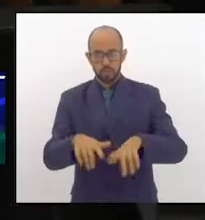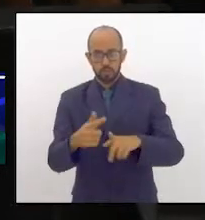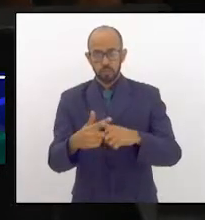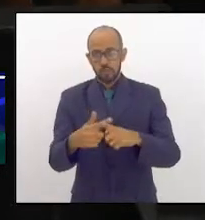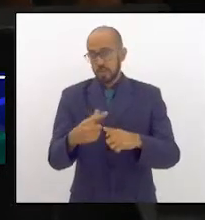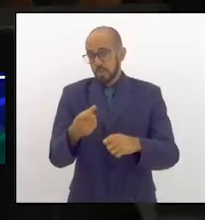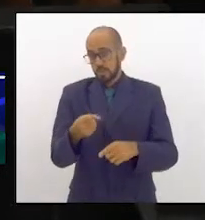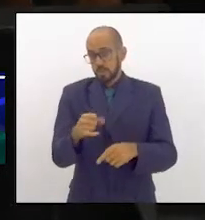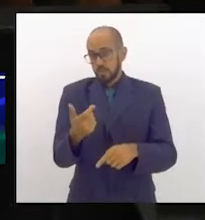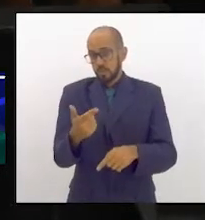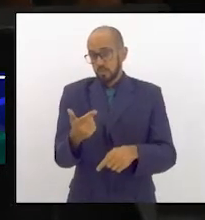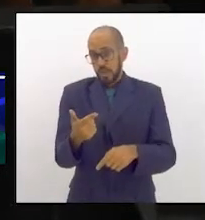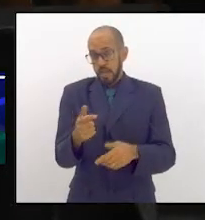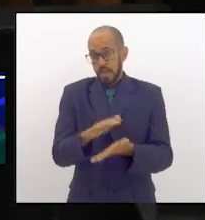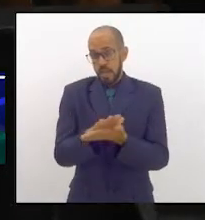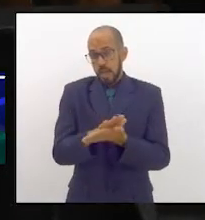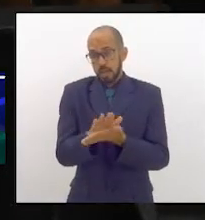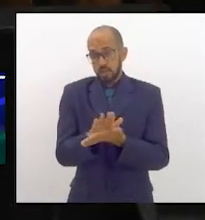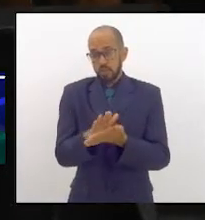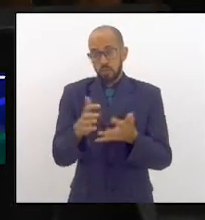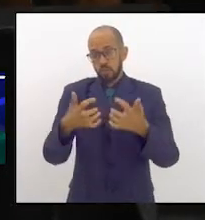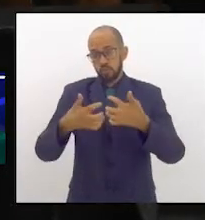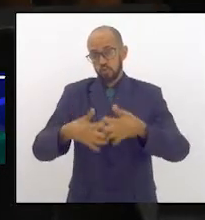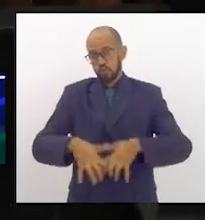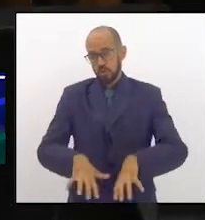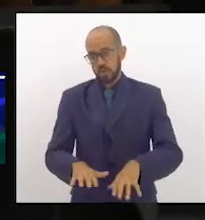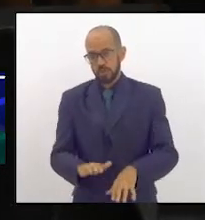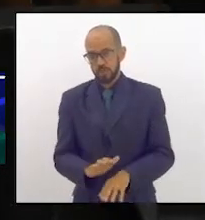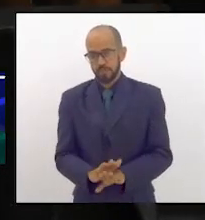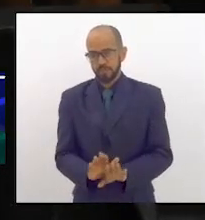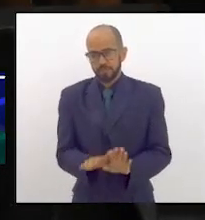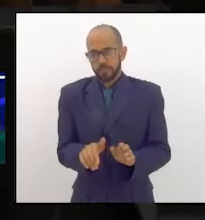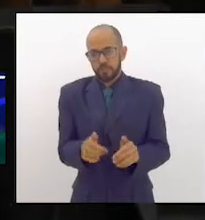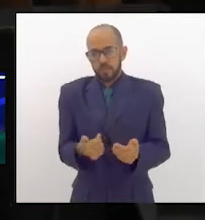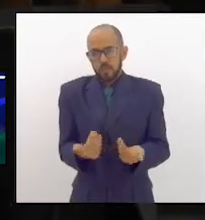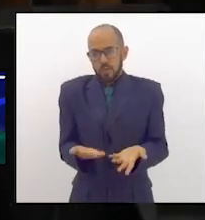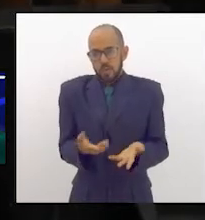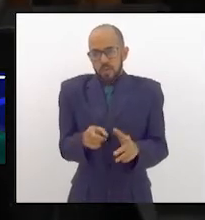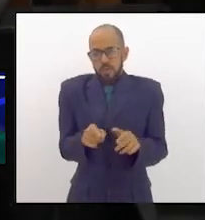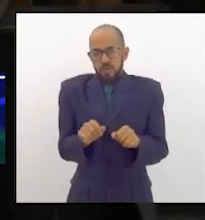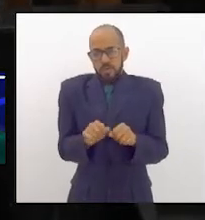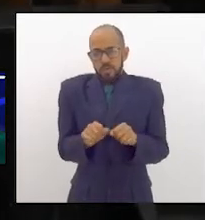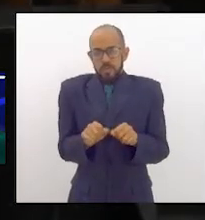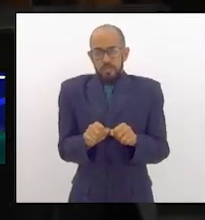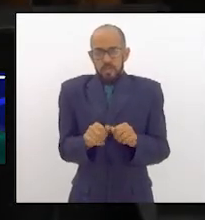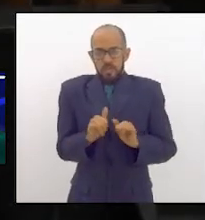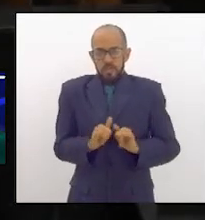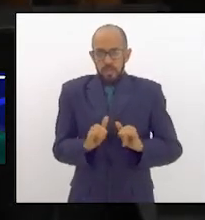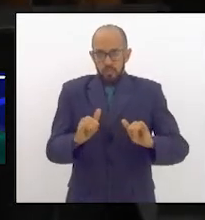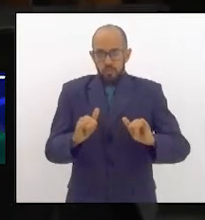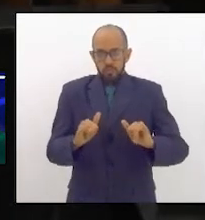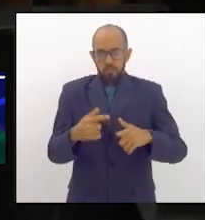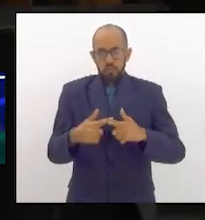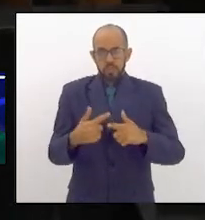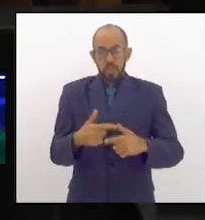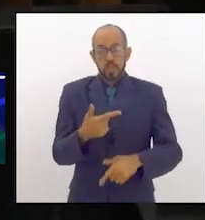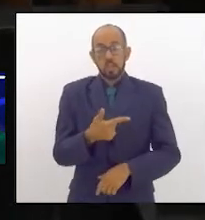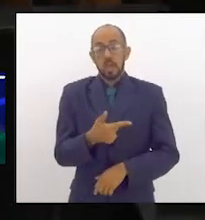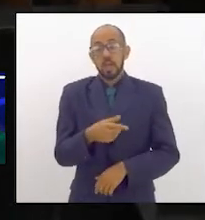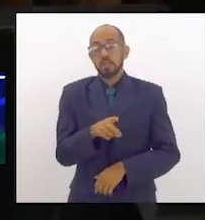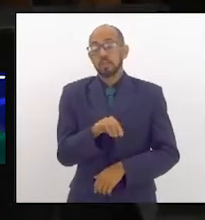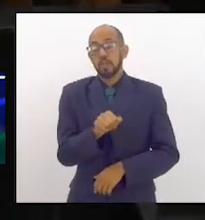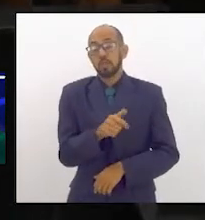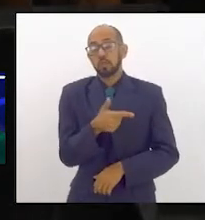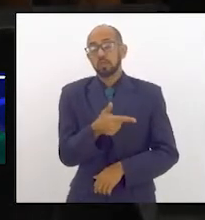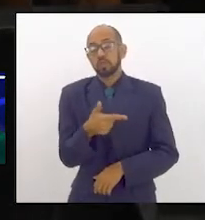instalada nada vai funcionar tenho queria fazer esse registro porque é dia 22 quando a 5